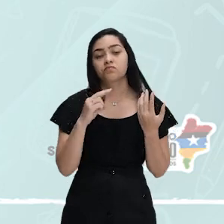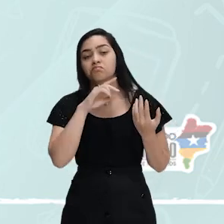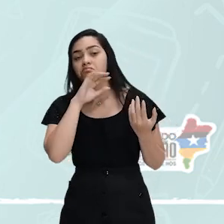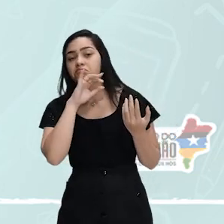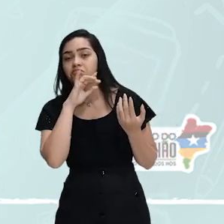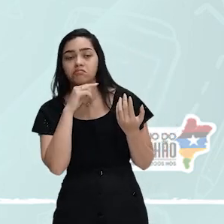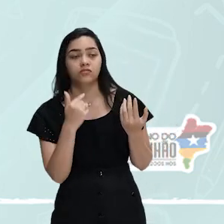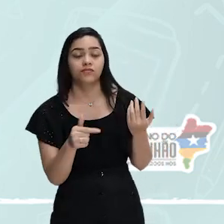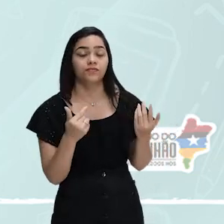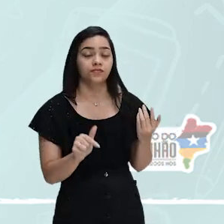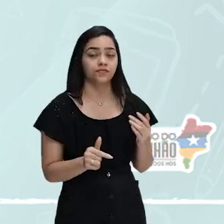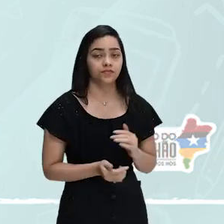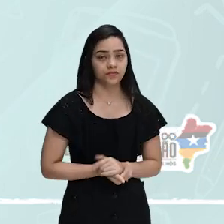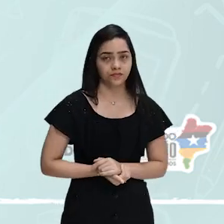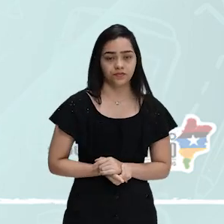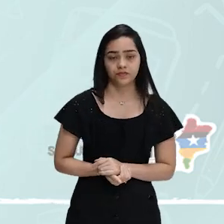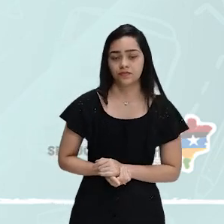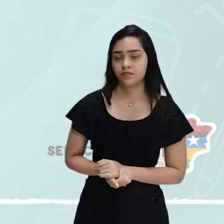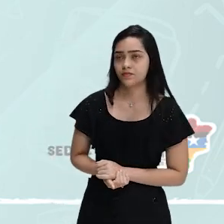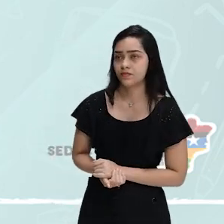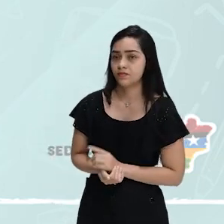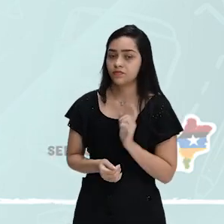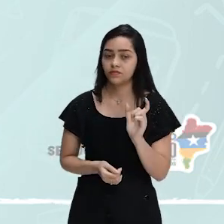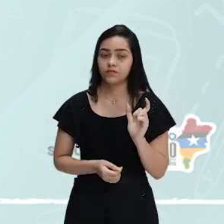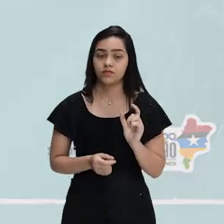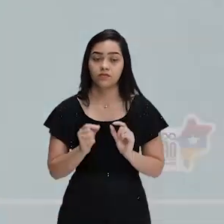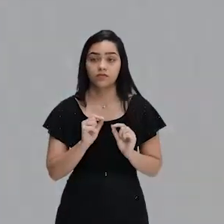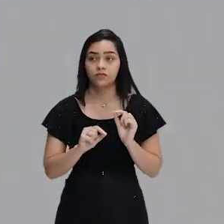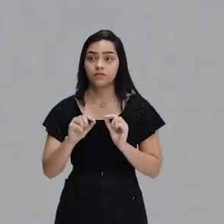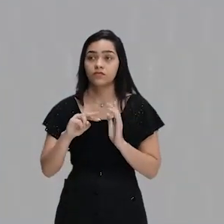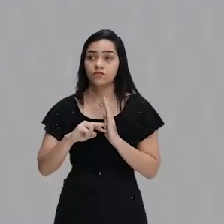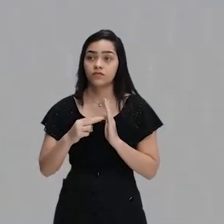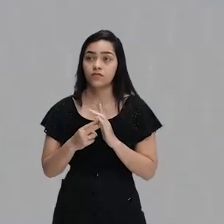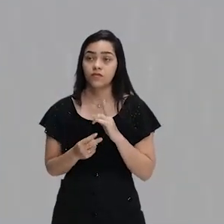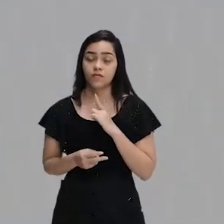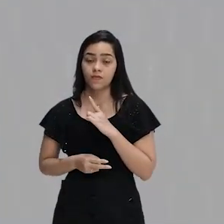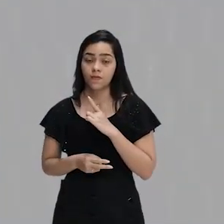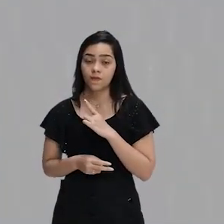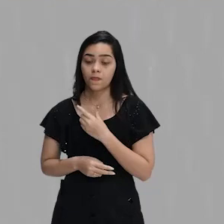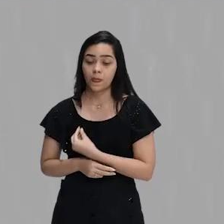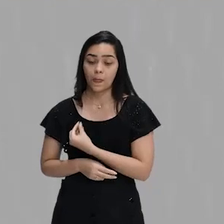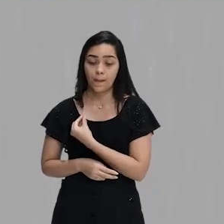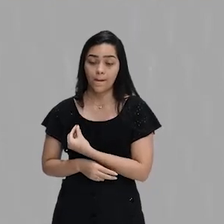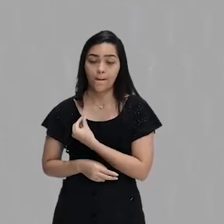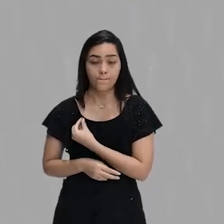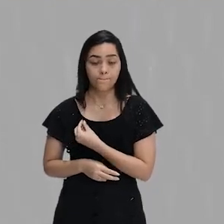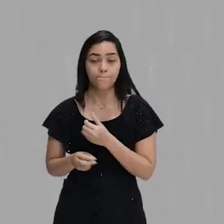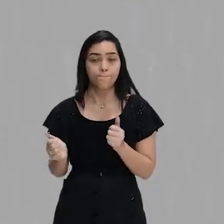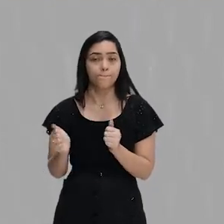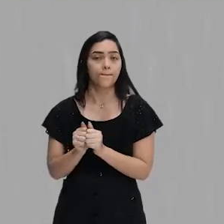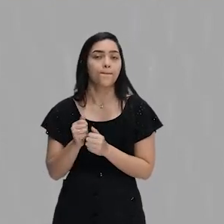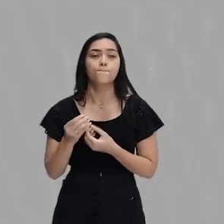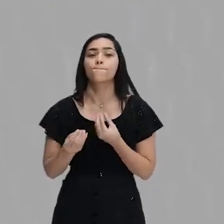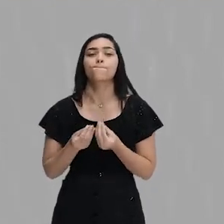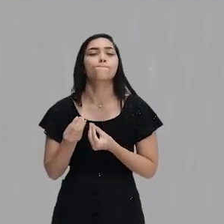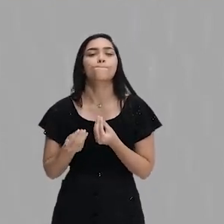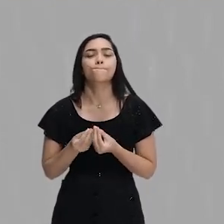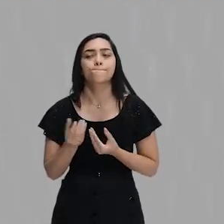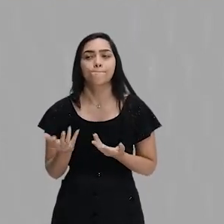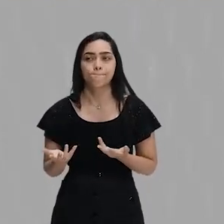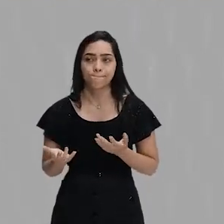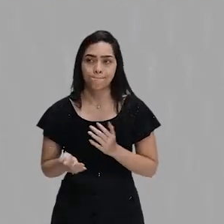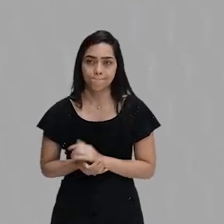ter prejuízo. Inquilinismo, o termo já diz, em que um indivíduo ele vai ser inquilino do outro. De que maneira?